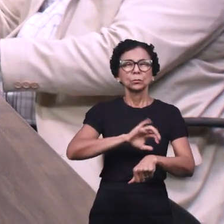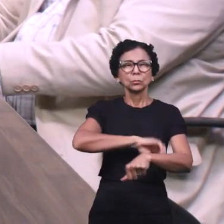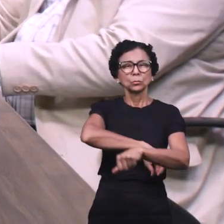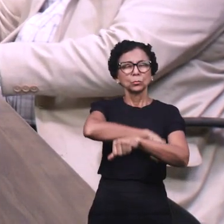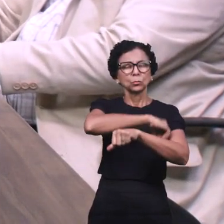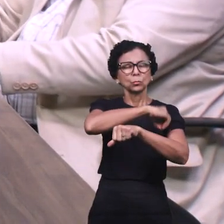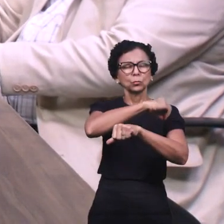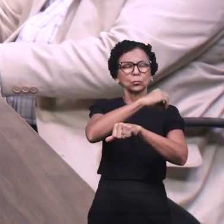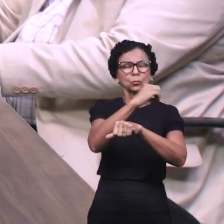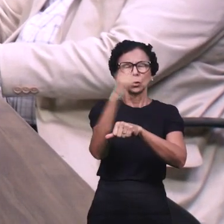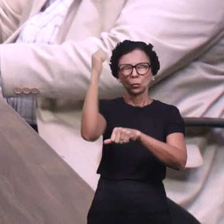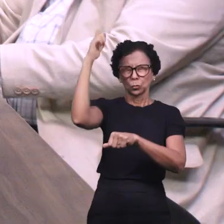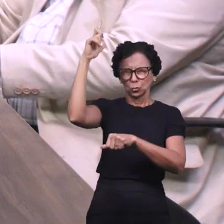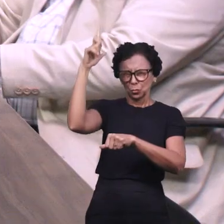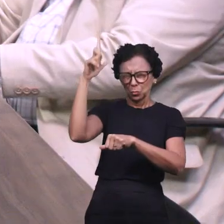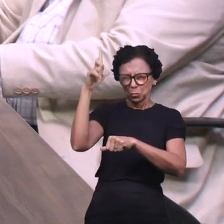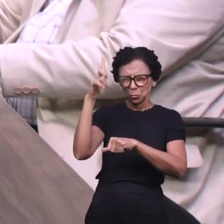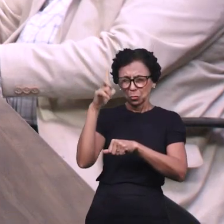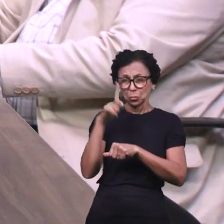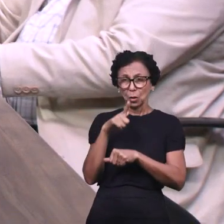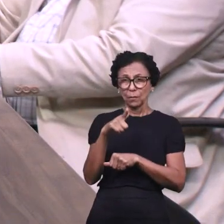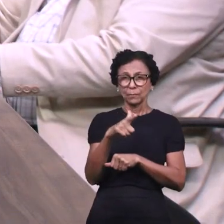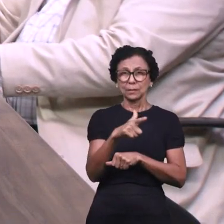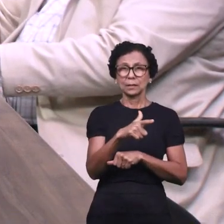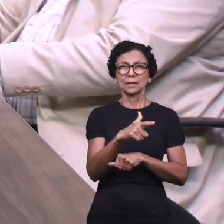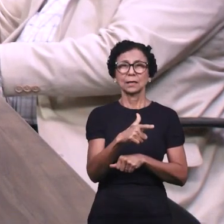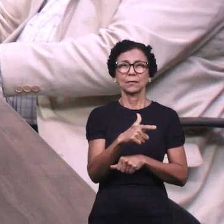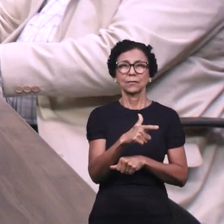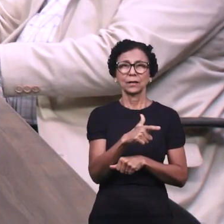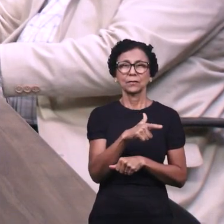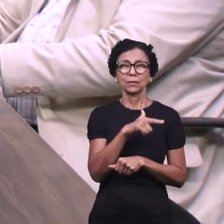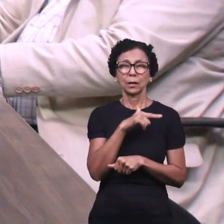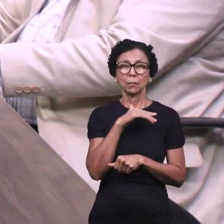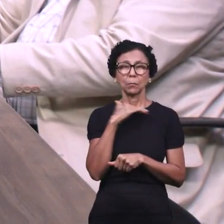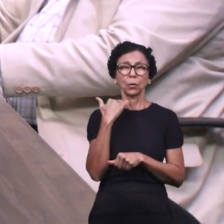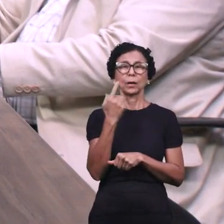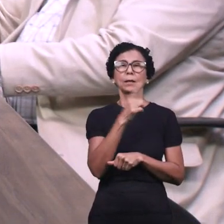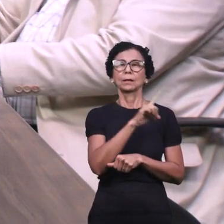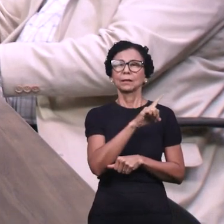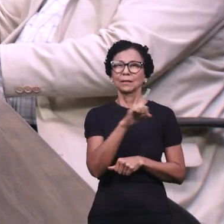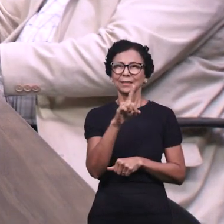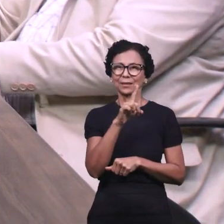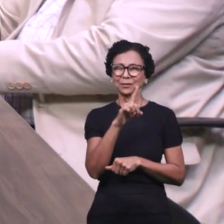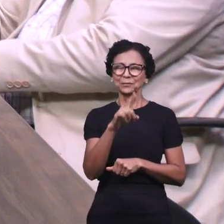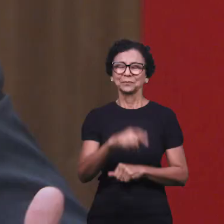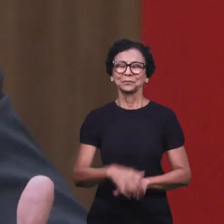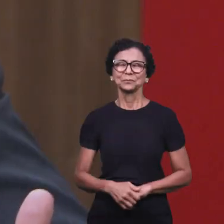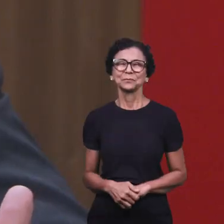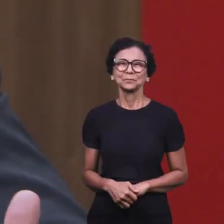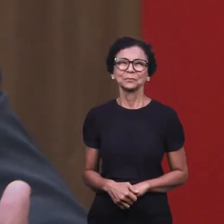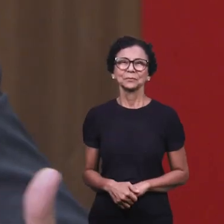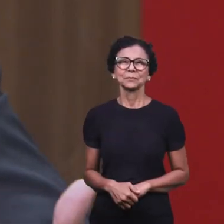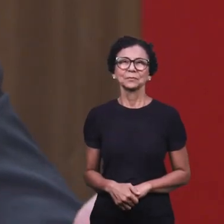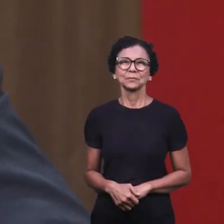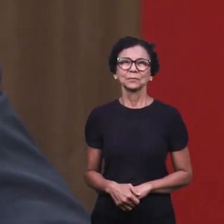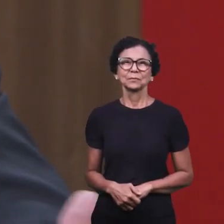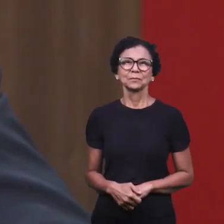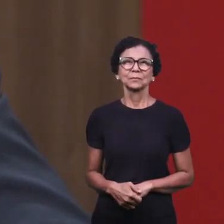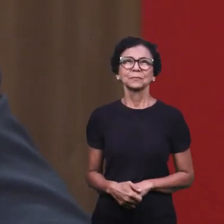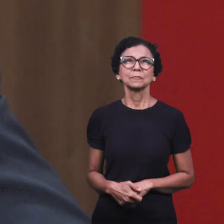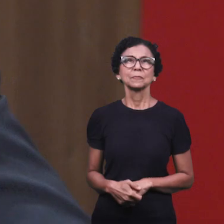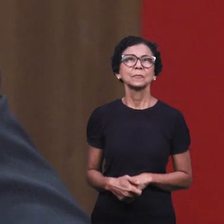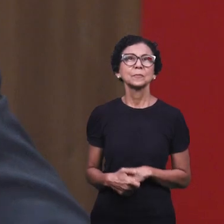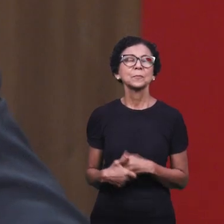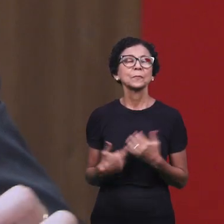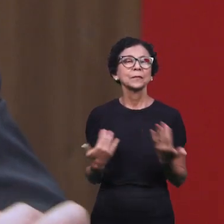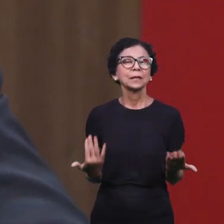nós glorificarmos o nome do Senhor. Esse texto é muito interessante porque, além de ter uma aplicação maravilhosa, né, para a vida espiritual do